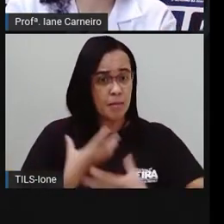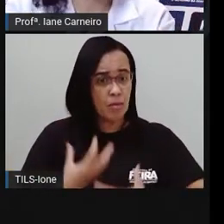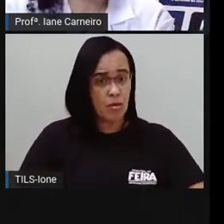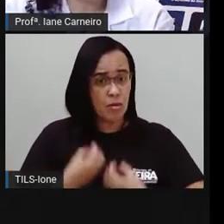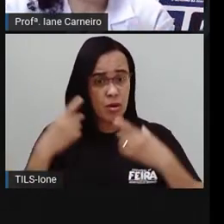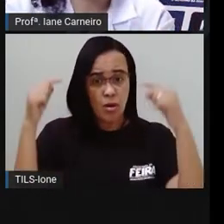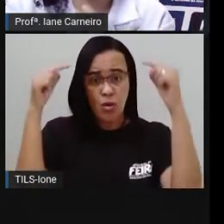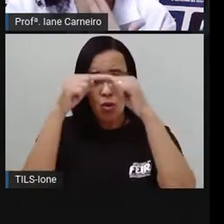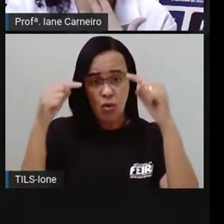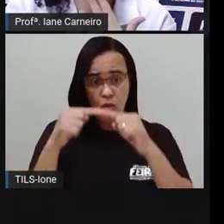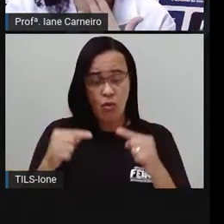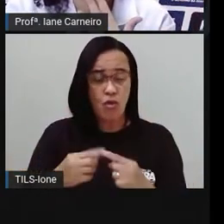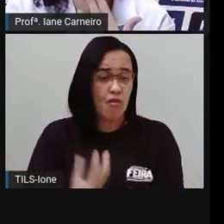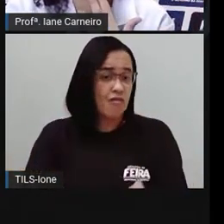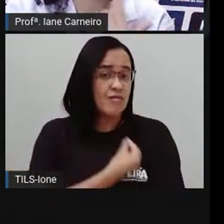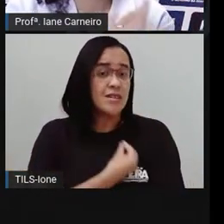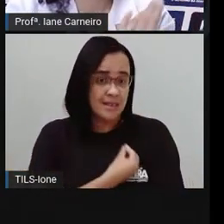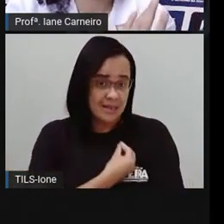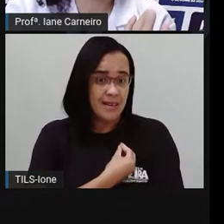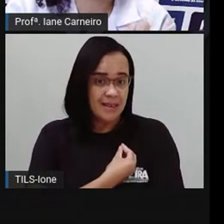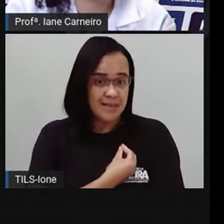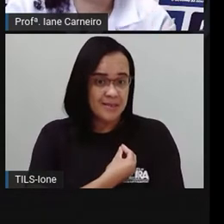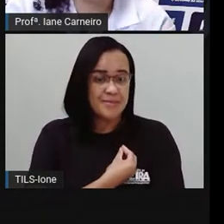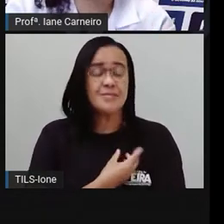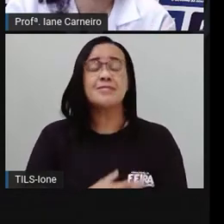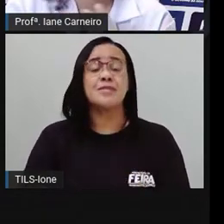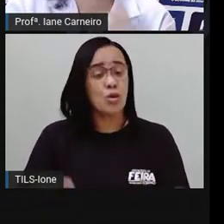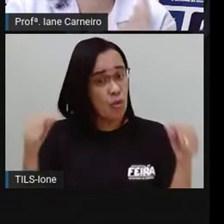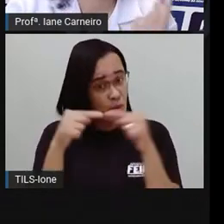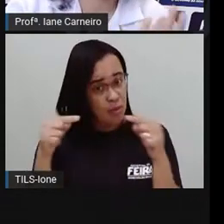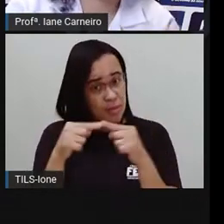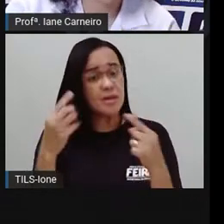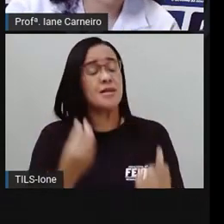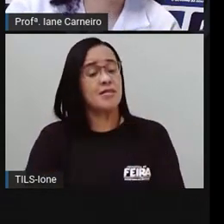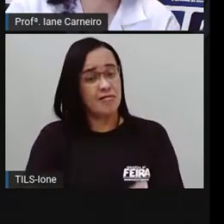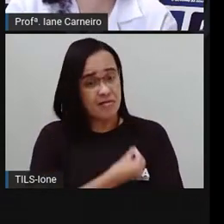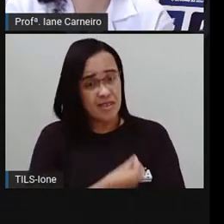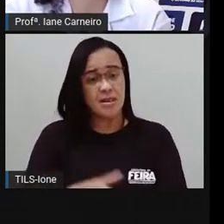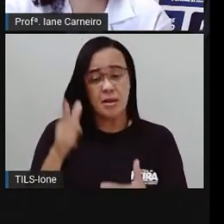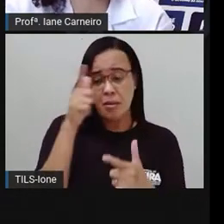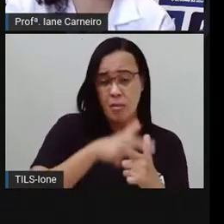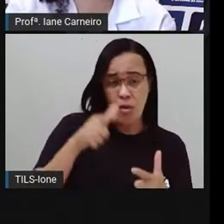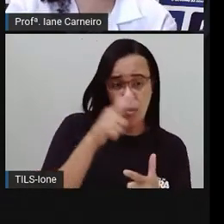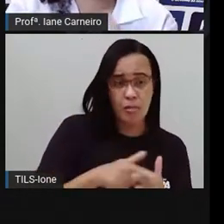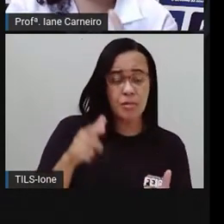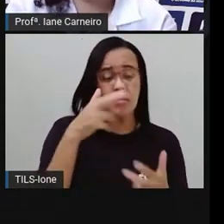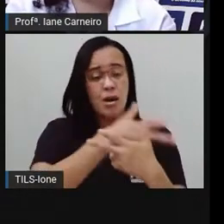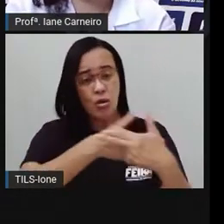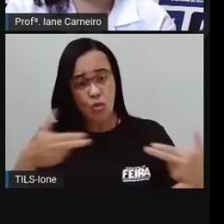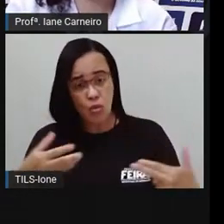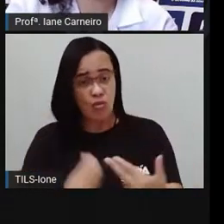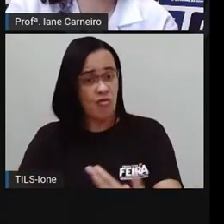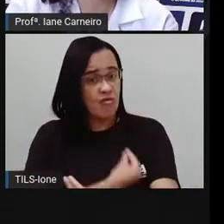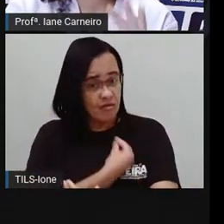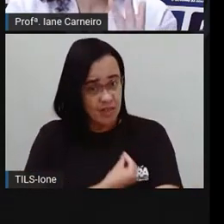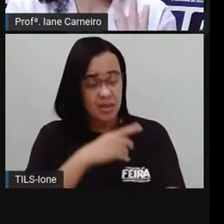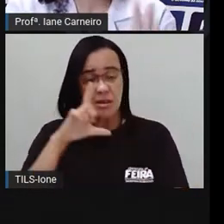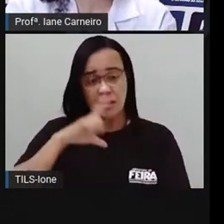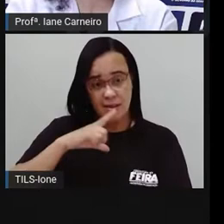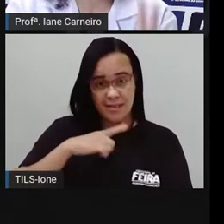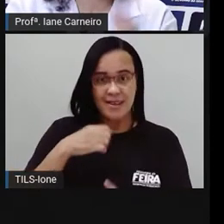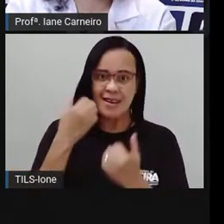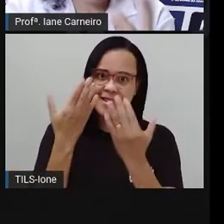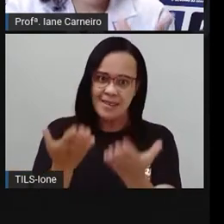que acontecem no nosso dia a dia, né? De situações, de problemas que acontecem em nossas vidas, né?